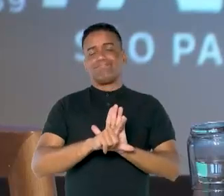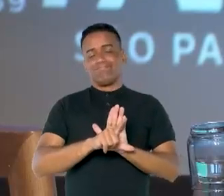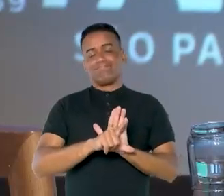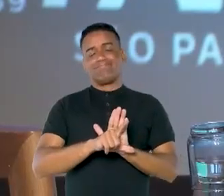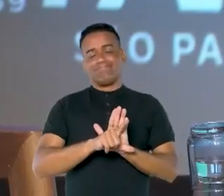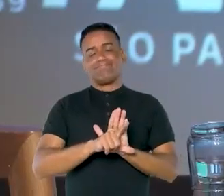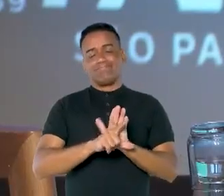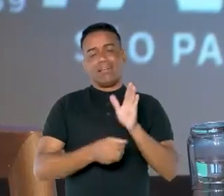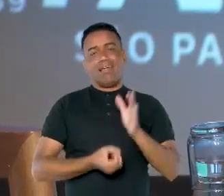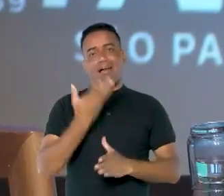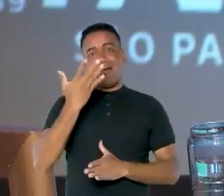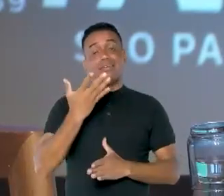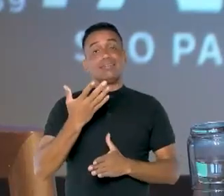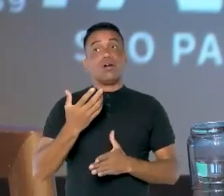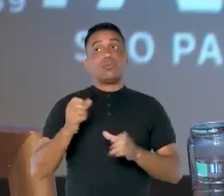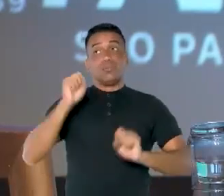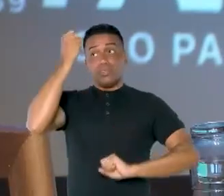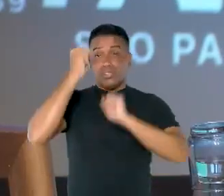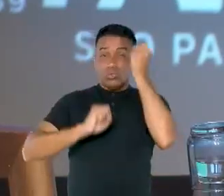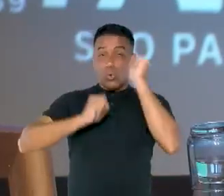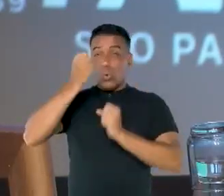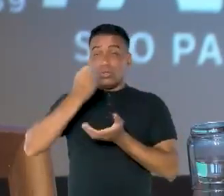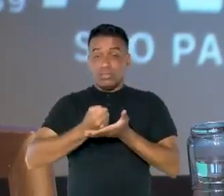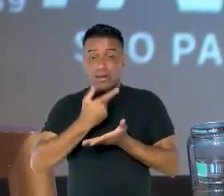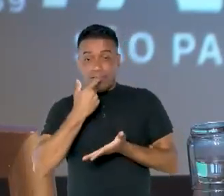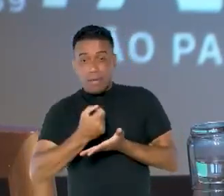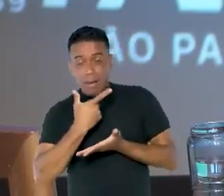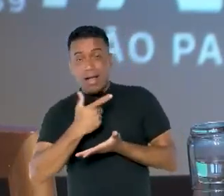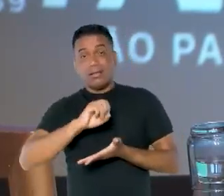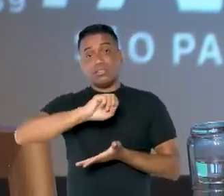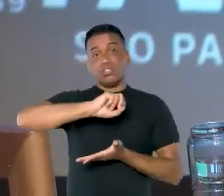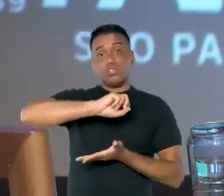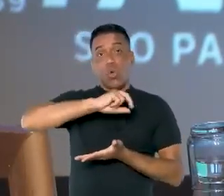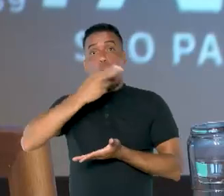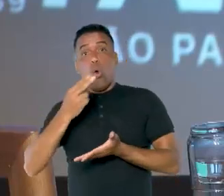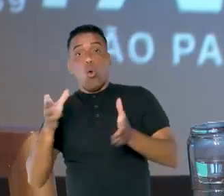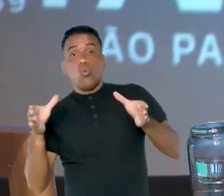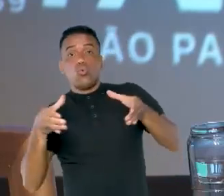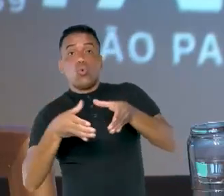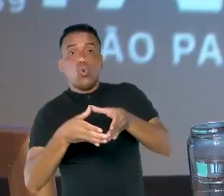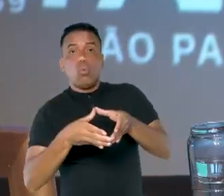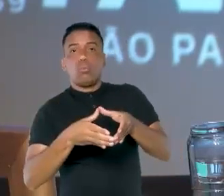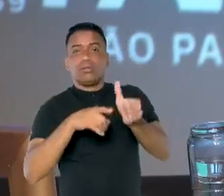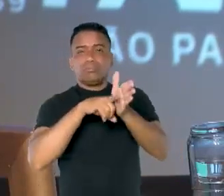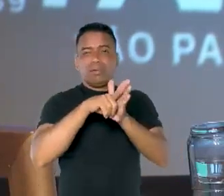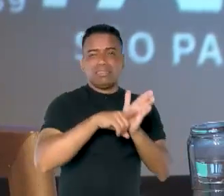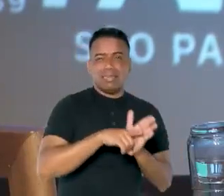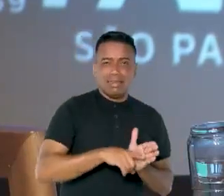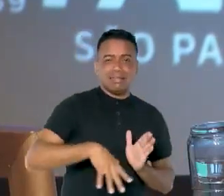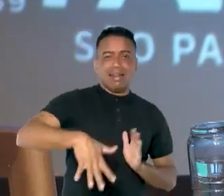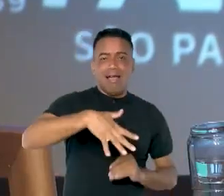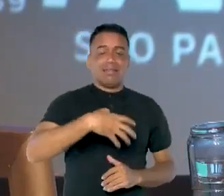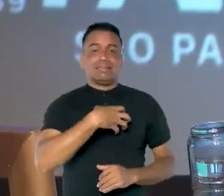se a indústria farmacêutica ou se os cientistas quisessem